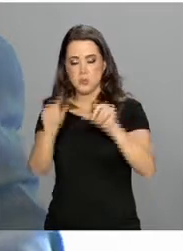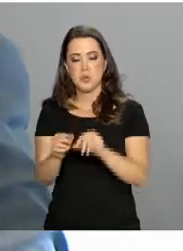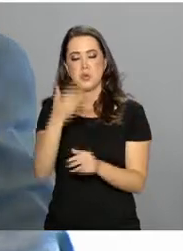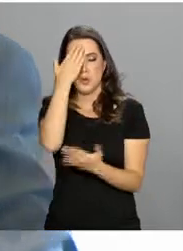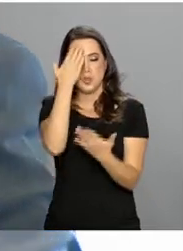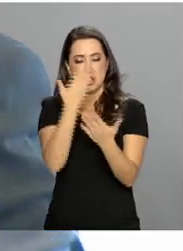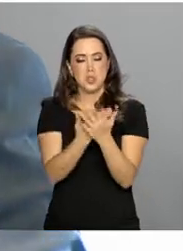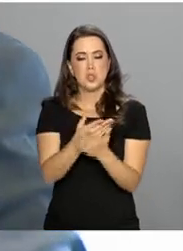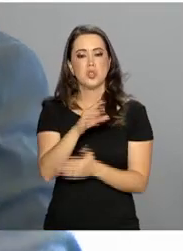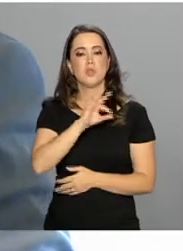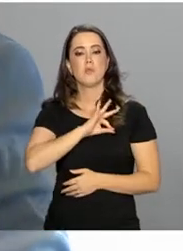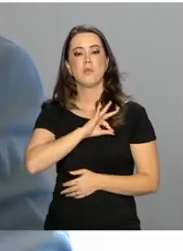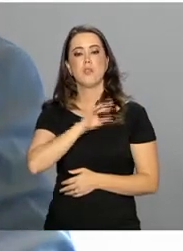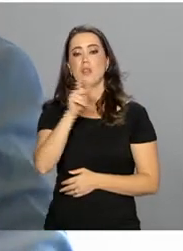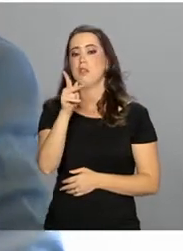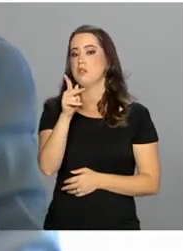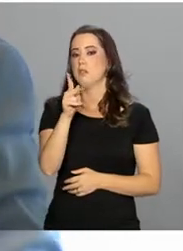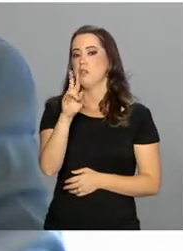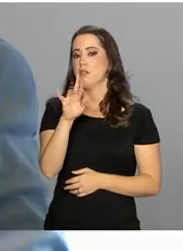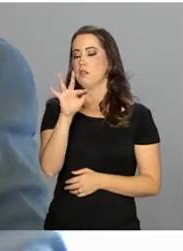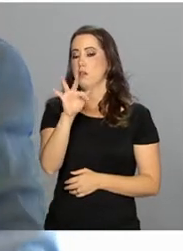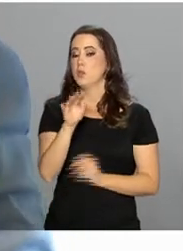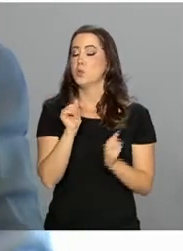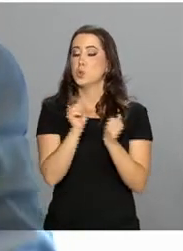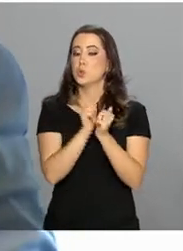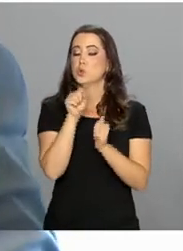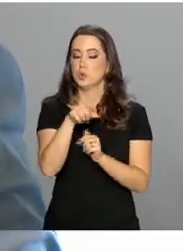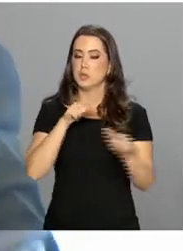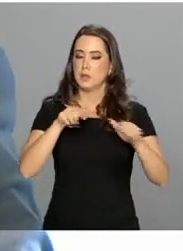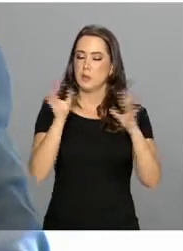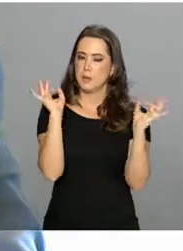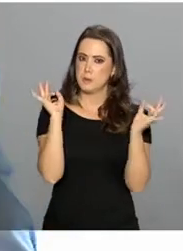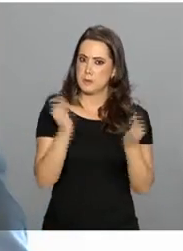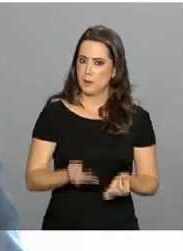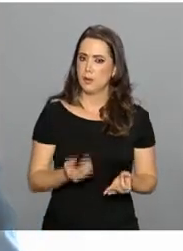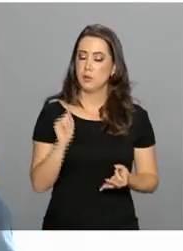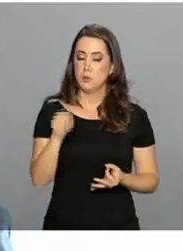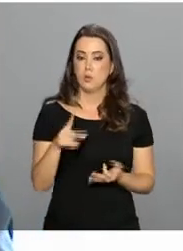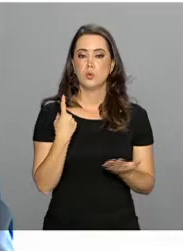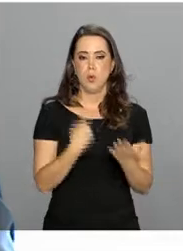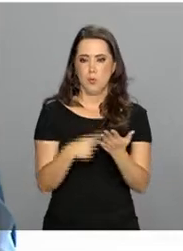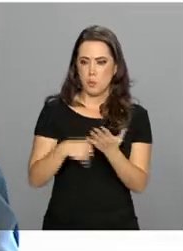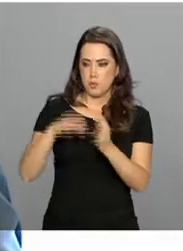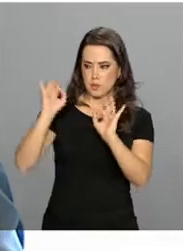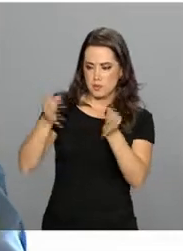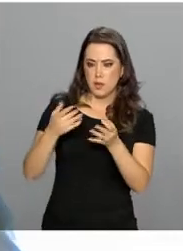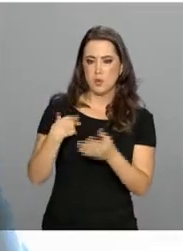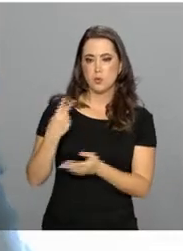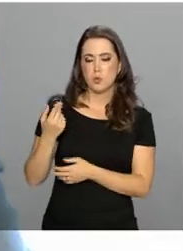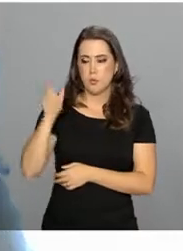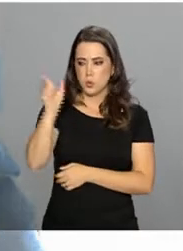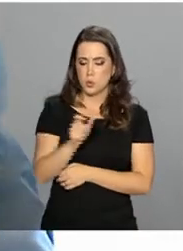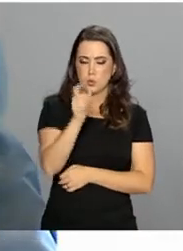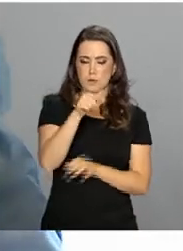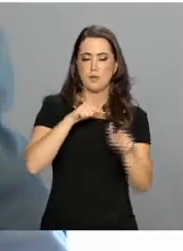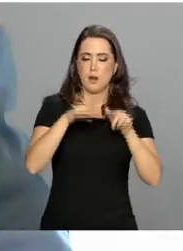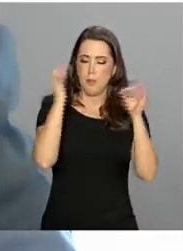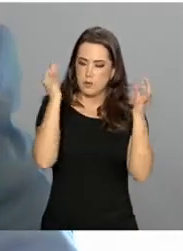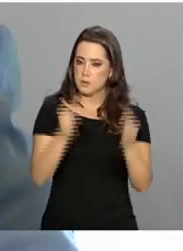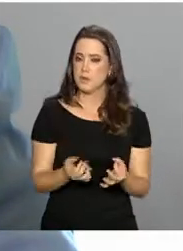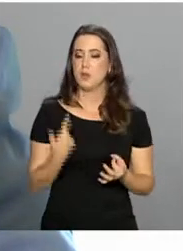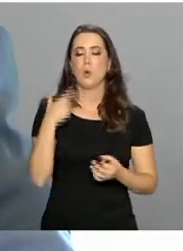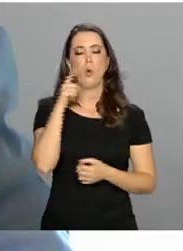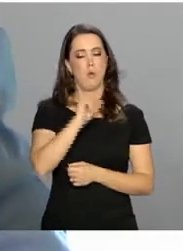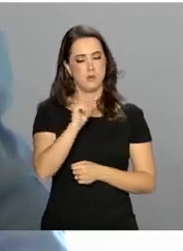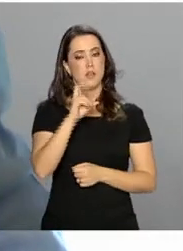a Polícia Rodoviária Federal, com a sua excelência, com a sua capacidade, com o seu compromisso, com seus excelentes recursos humanos, vai alcançar